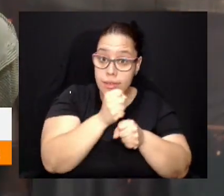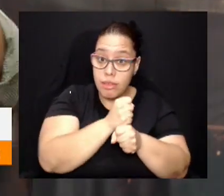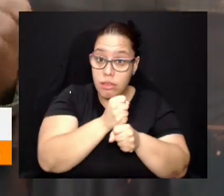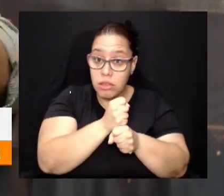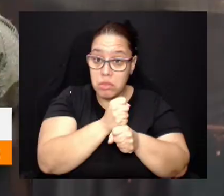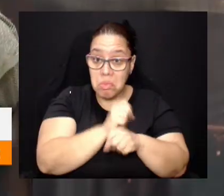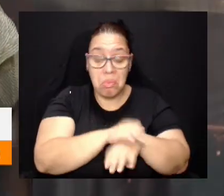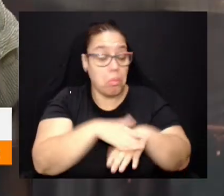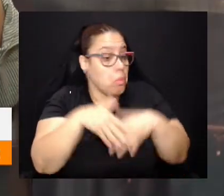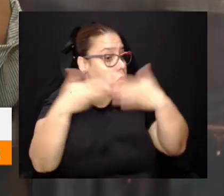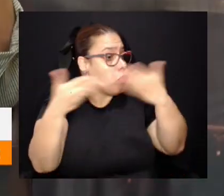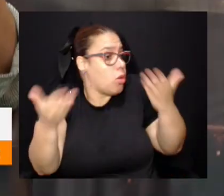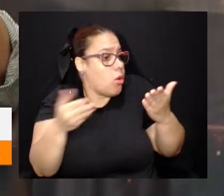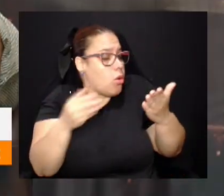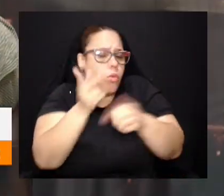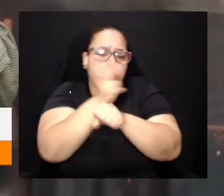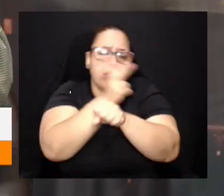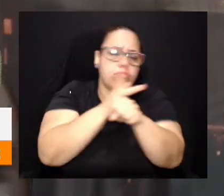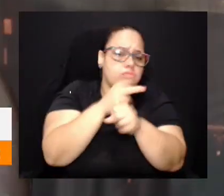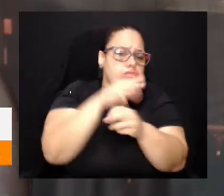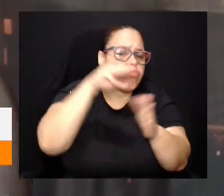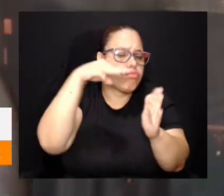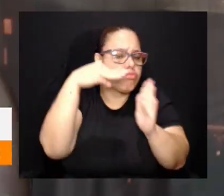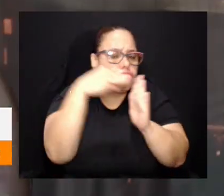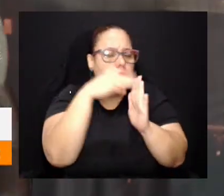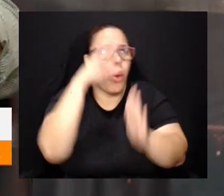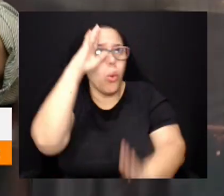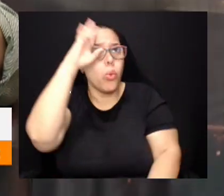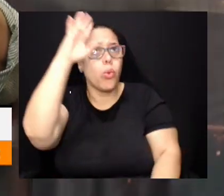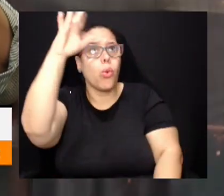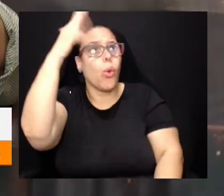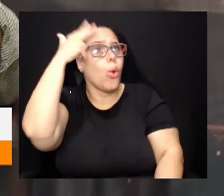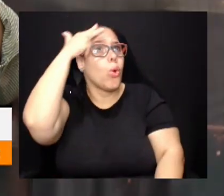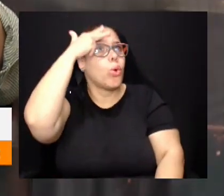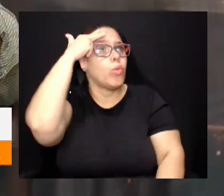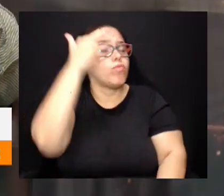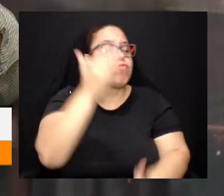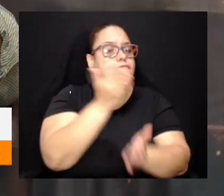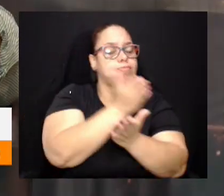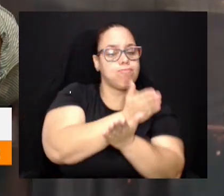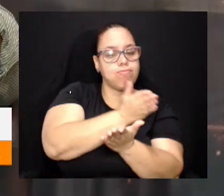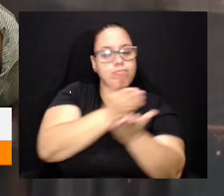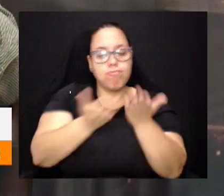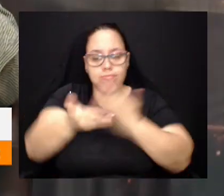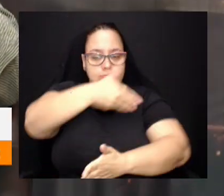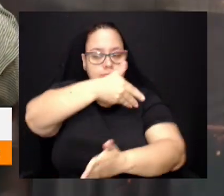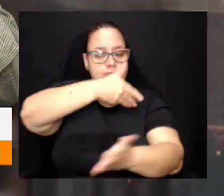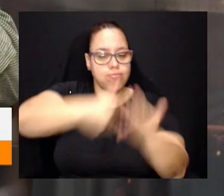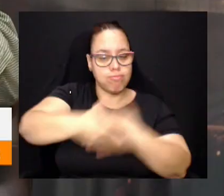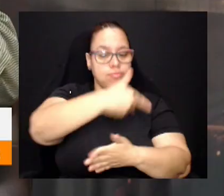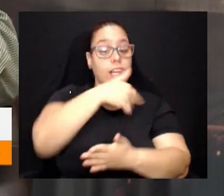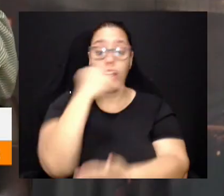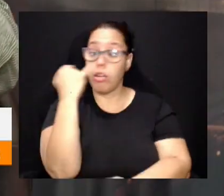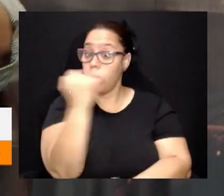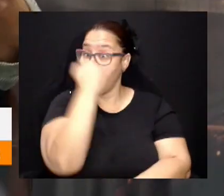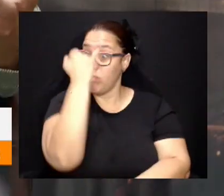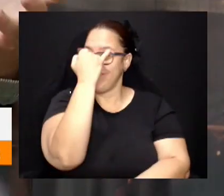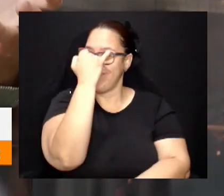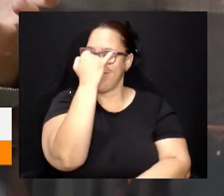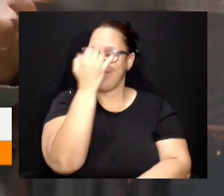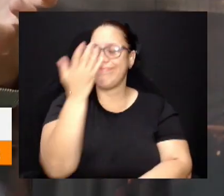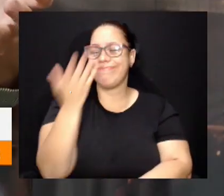suas buscas, né? Quais são seus sonhos. Então, a gente dividir isso com a pessoa é algo extremamente importante, que é uma